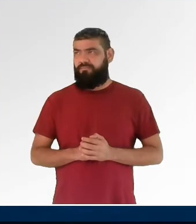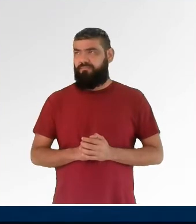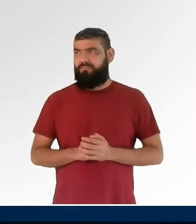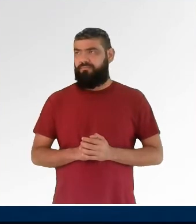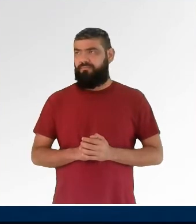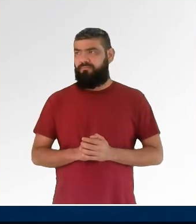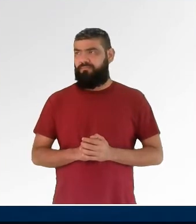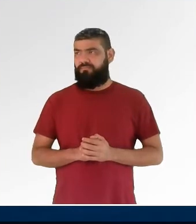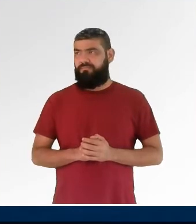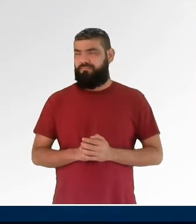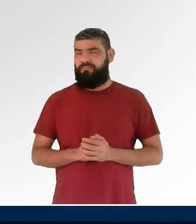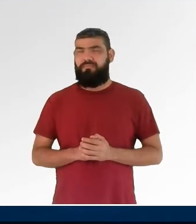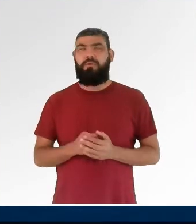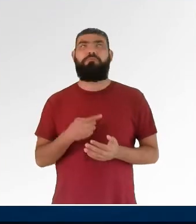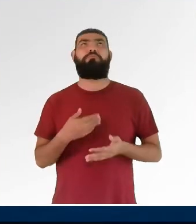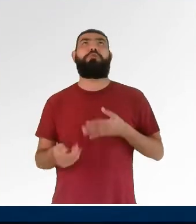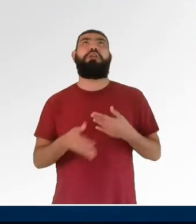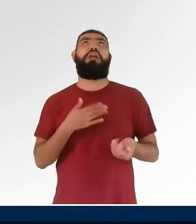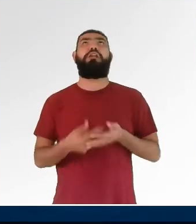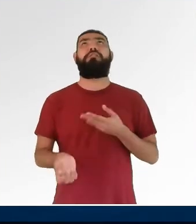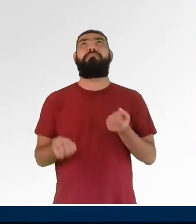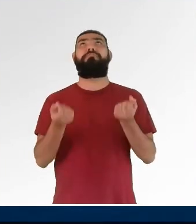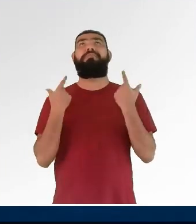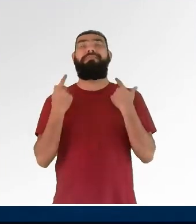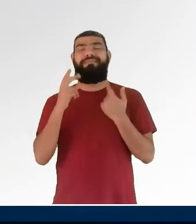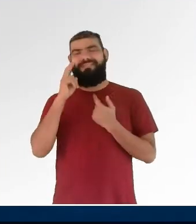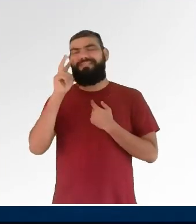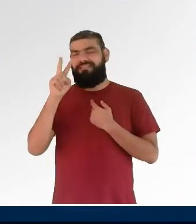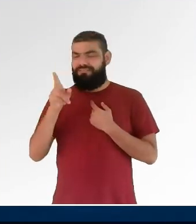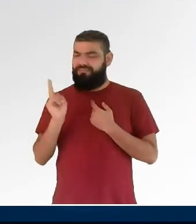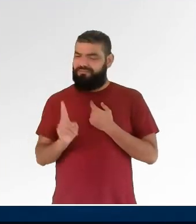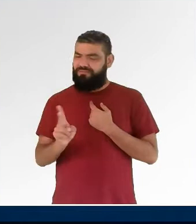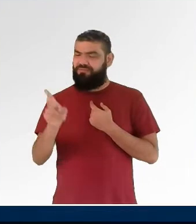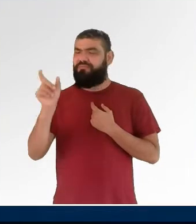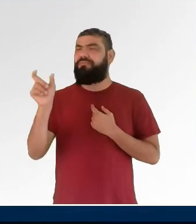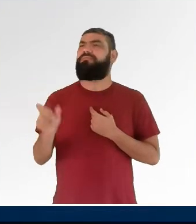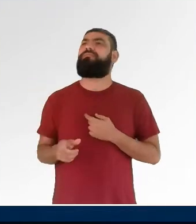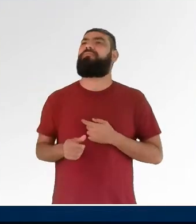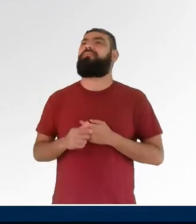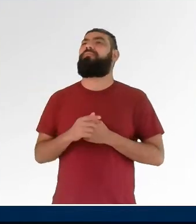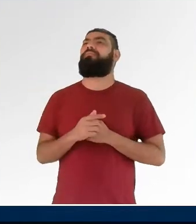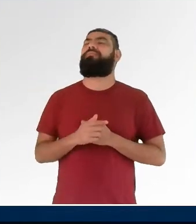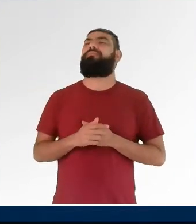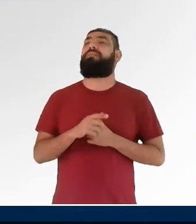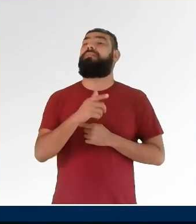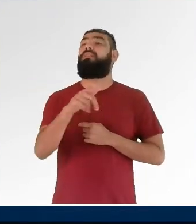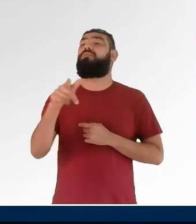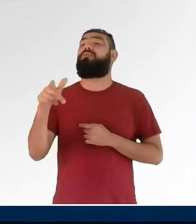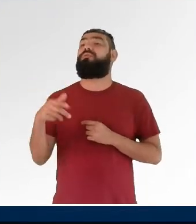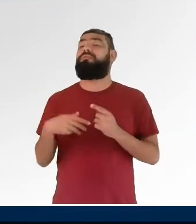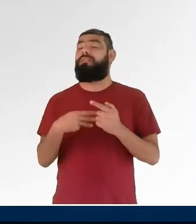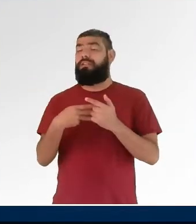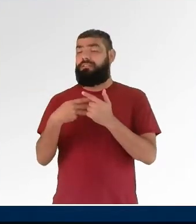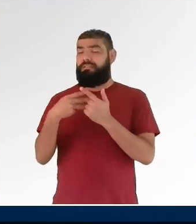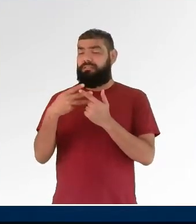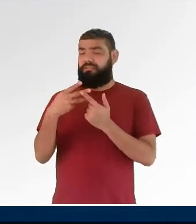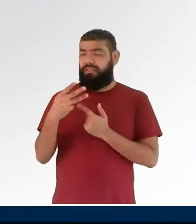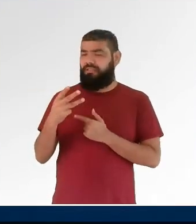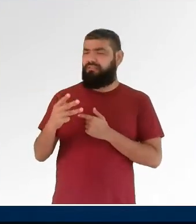nossa personagem continua. Mas as outras, as três que de repente vão